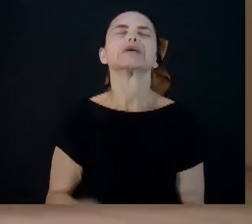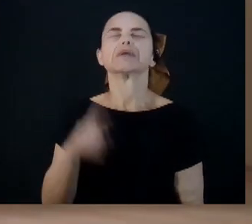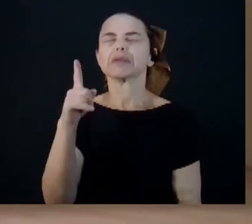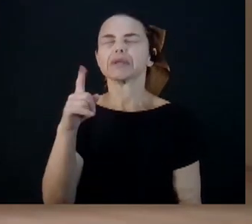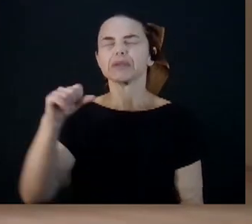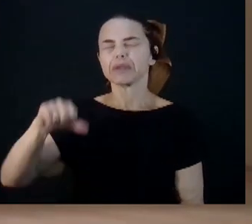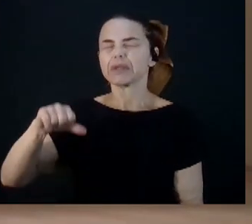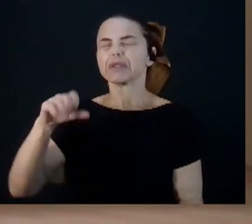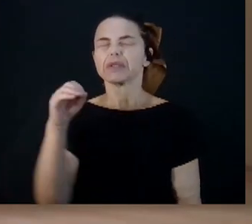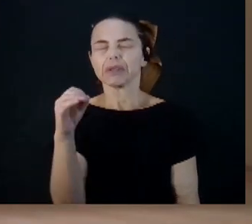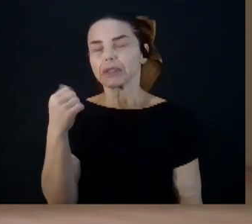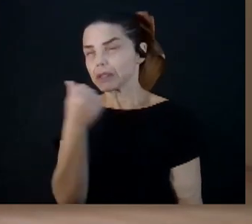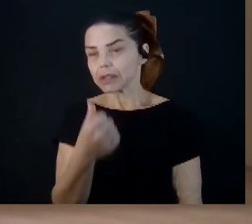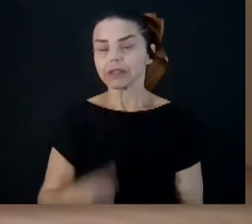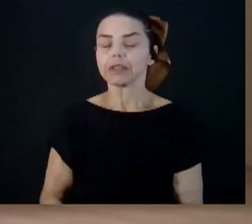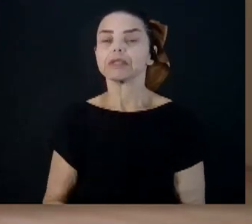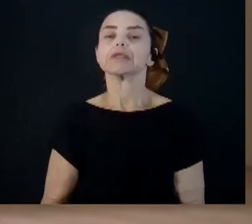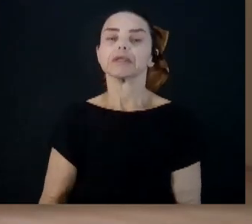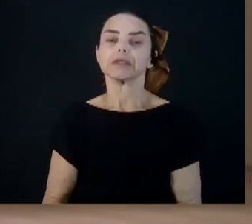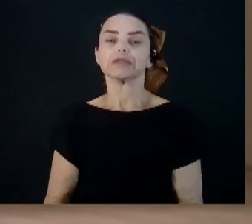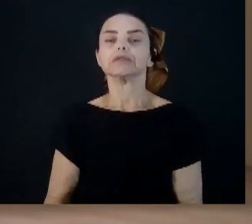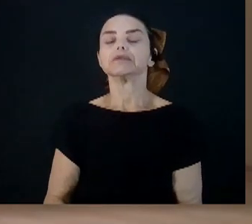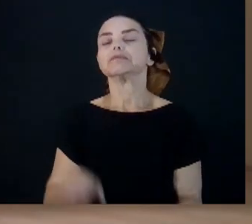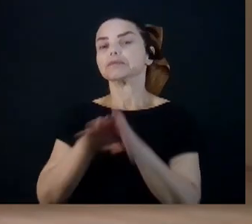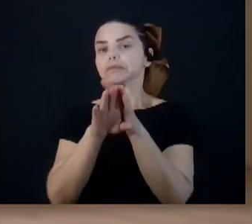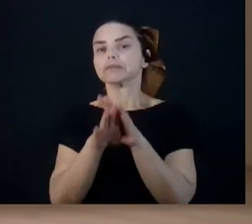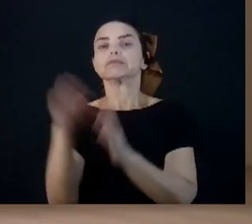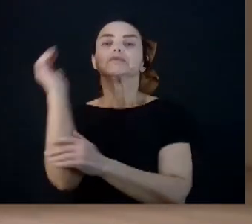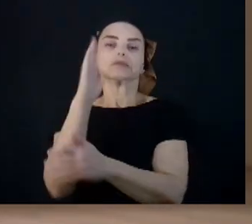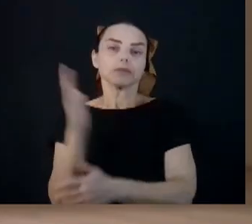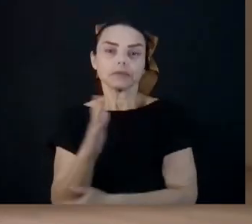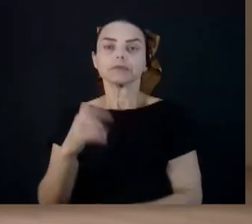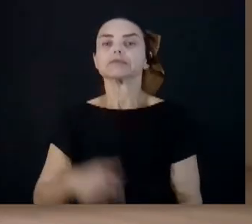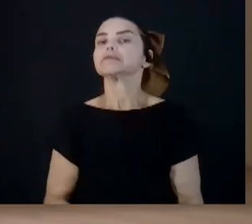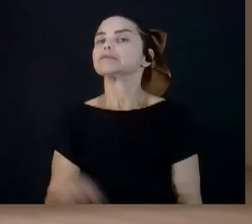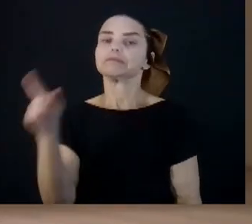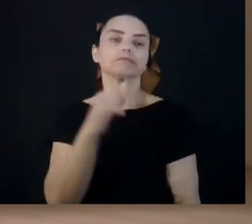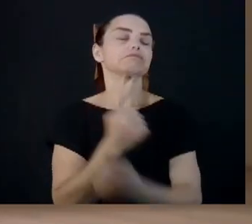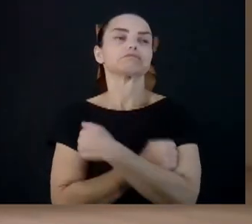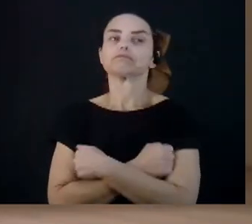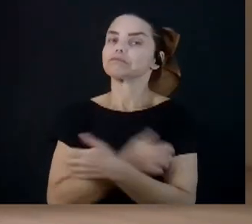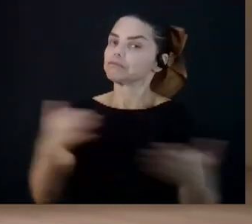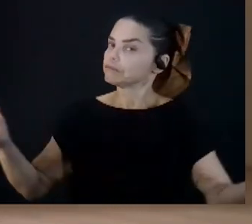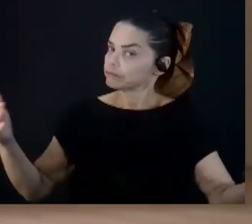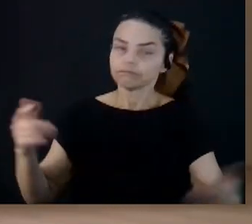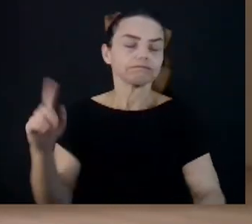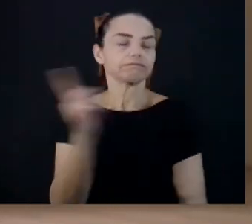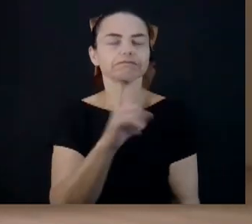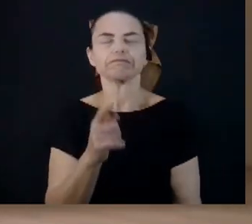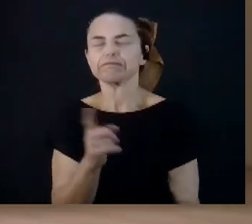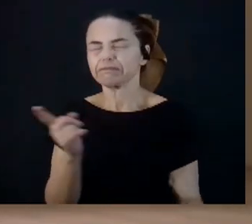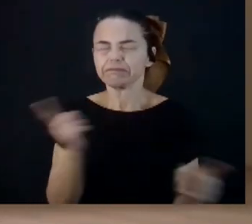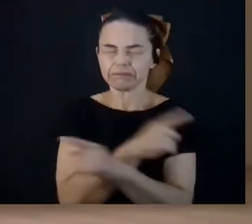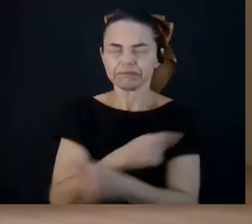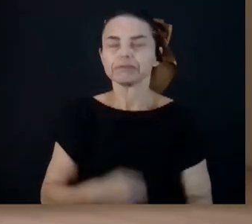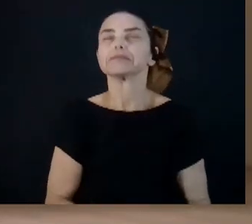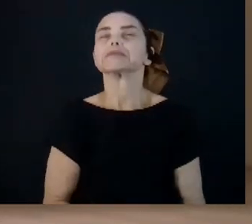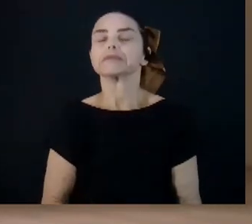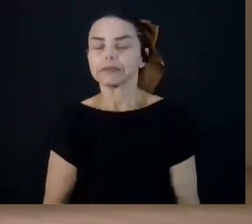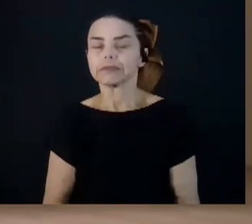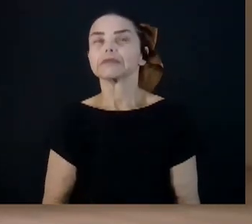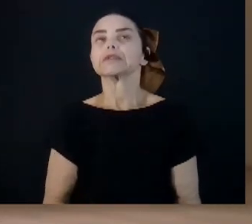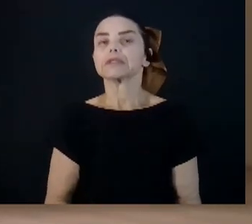isso. Que quando eles chegaram no Brasil, não vieram de braços abertos. Pelo contrário, era muito